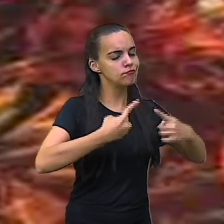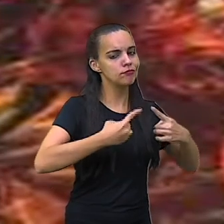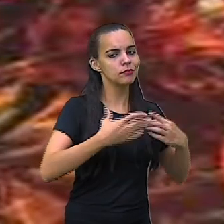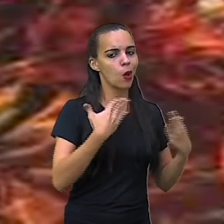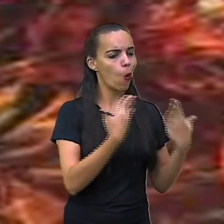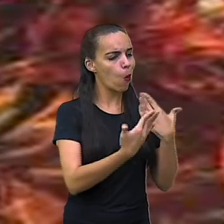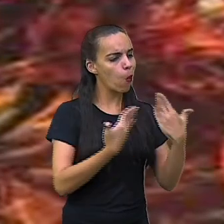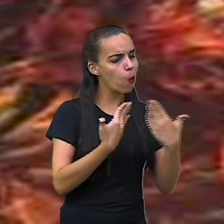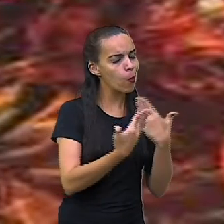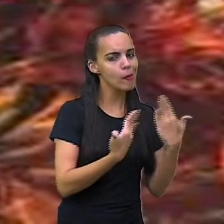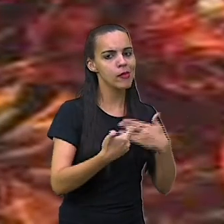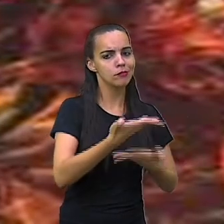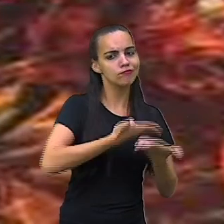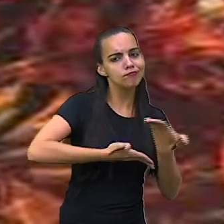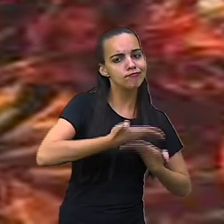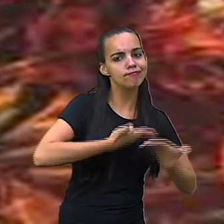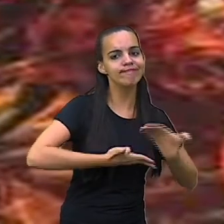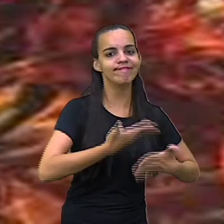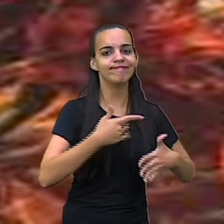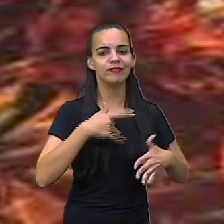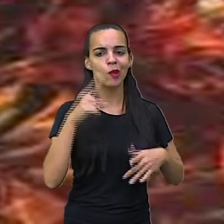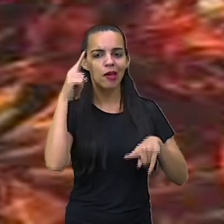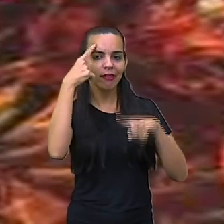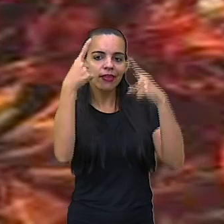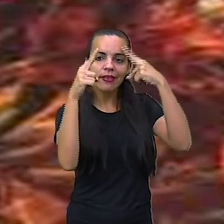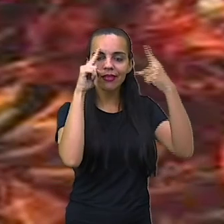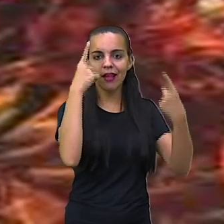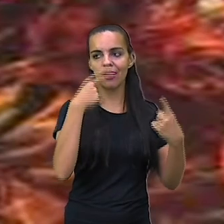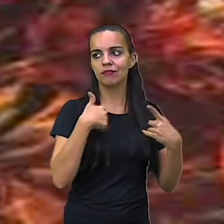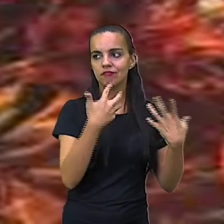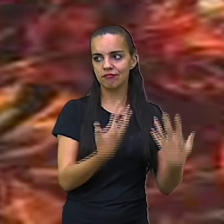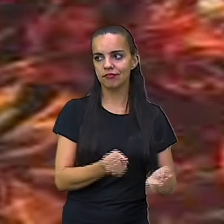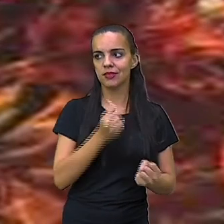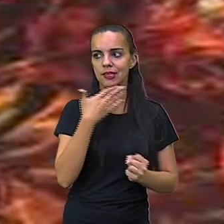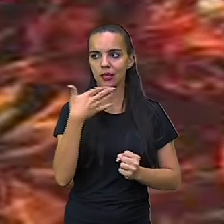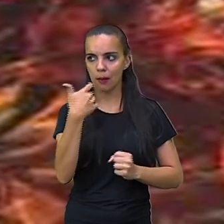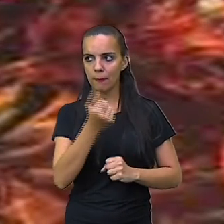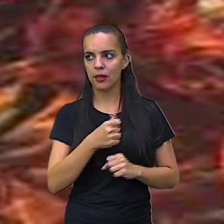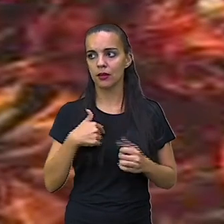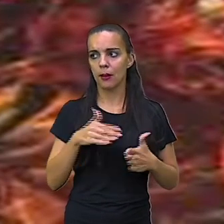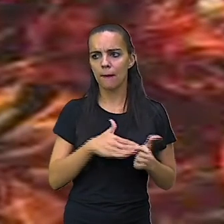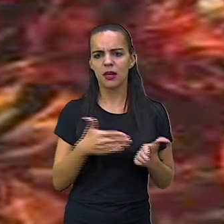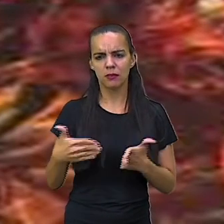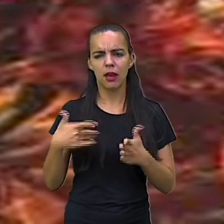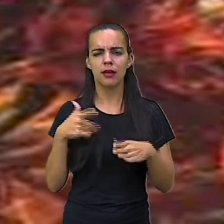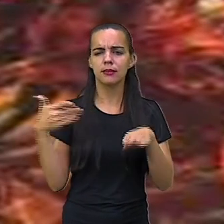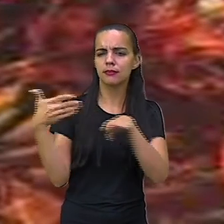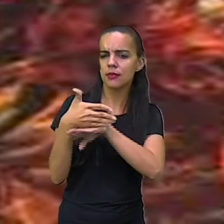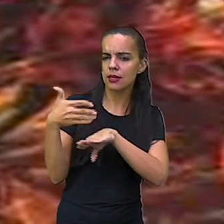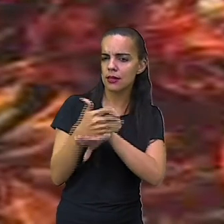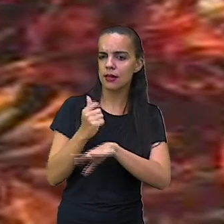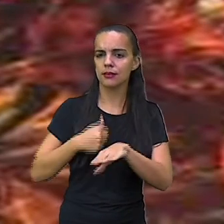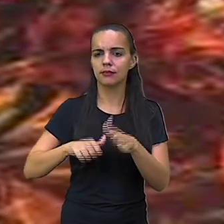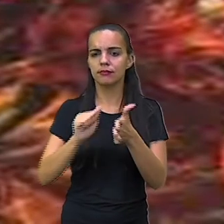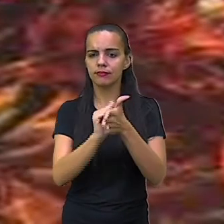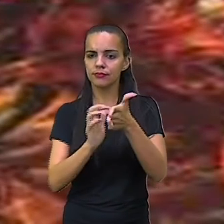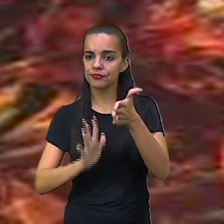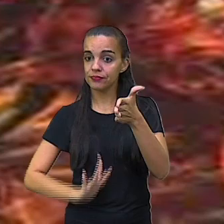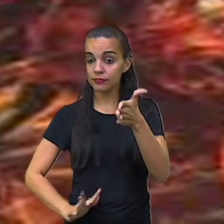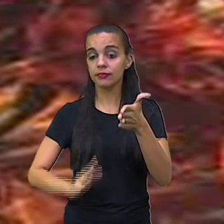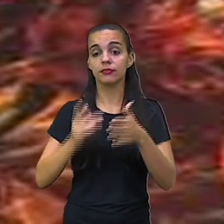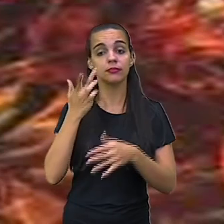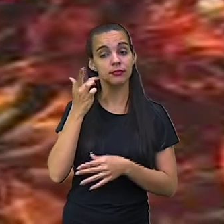para transformar a nossa sociedade. E, para isso, acesse as nossas atividades na